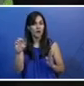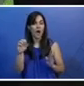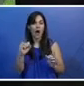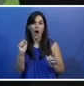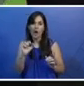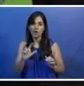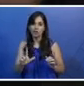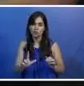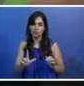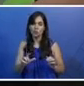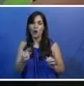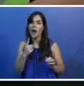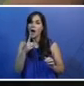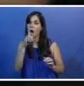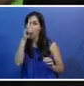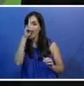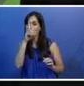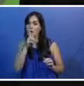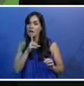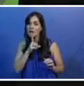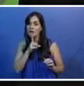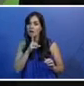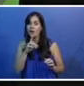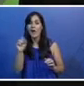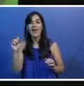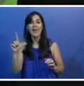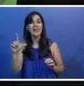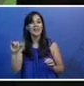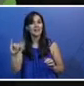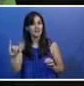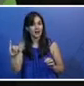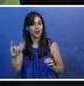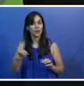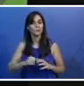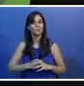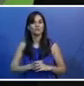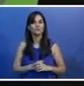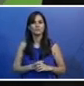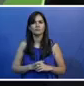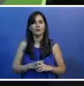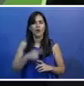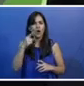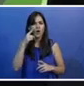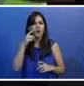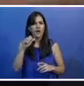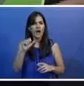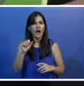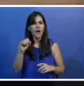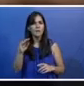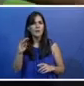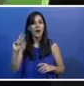9ab ao quadrado. Observe que esse ao quadrado aqui, ó,